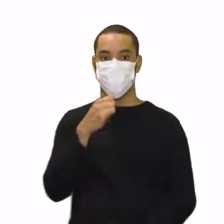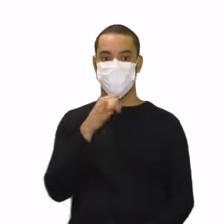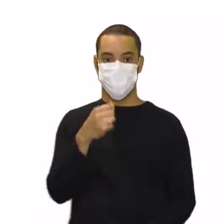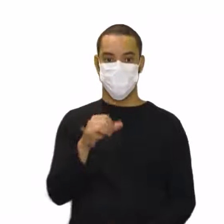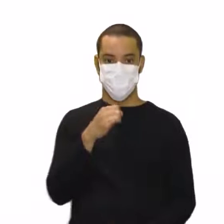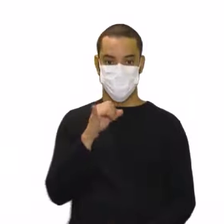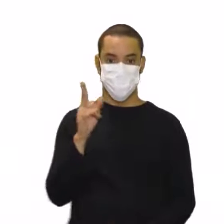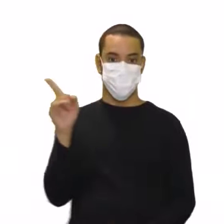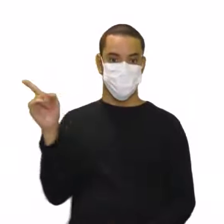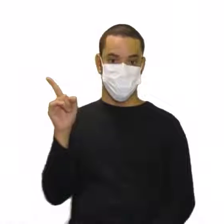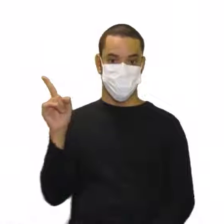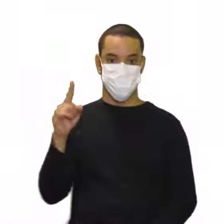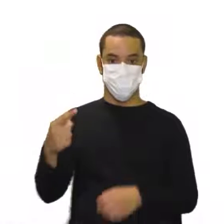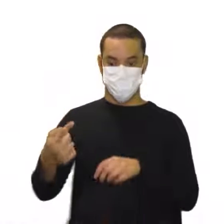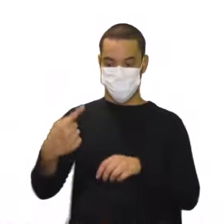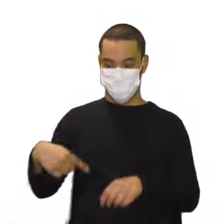ó.